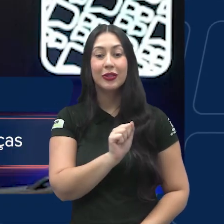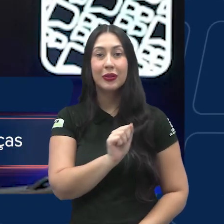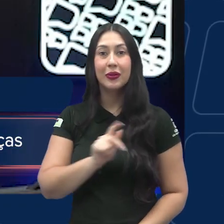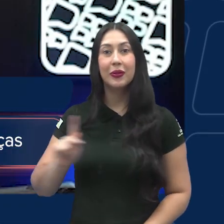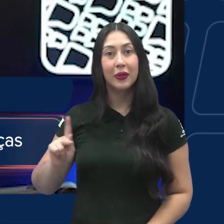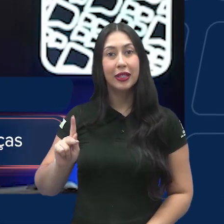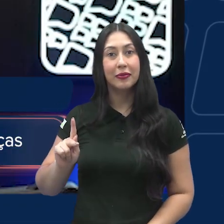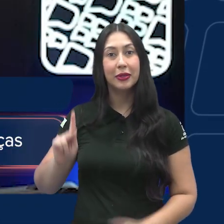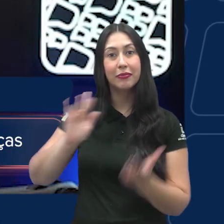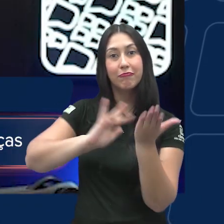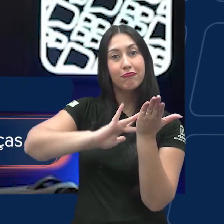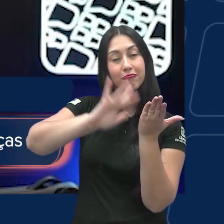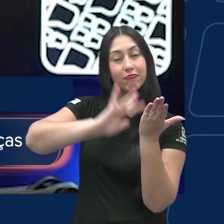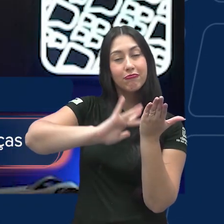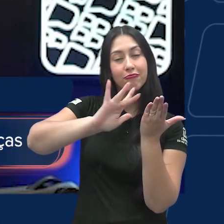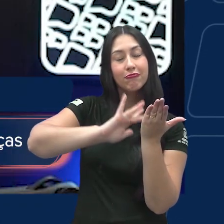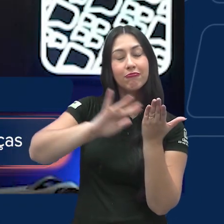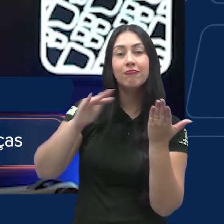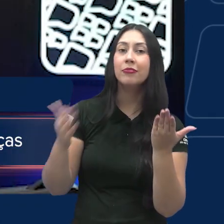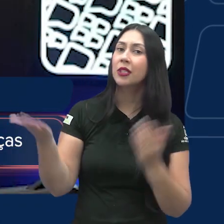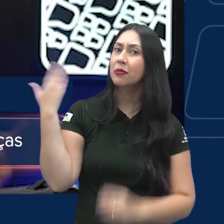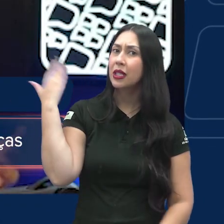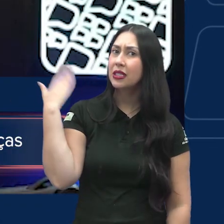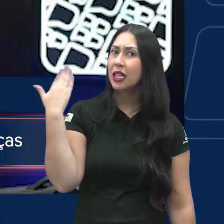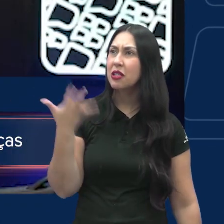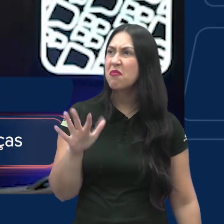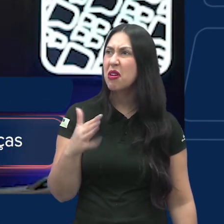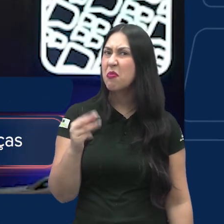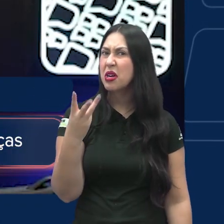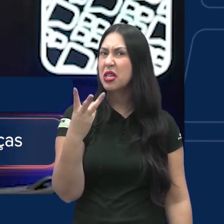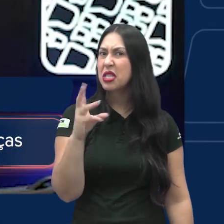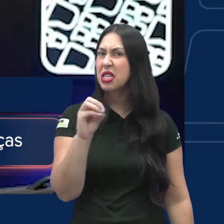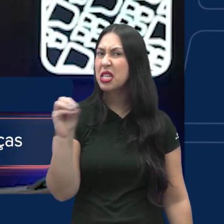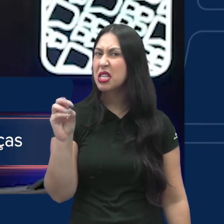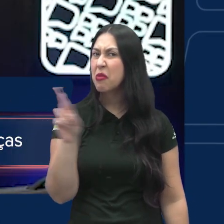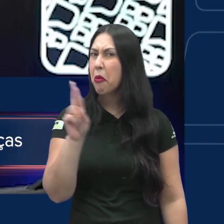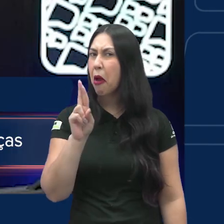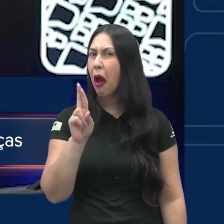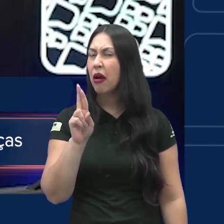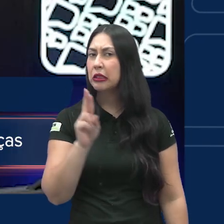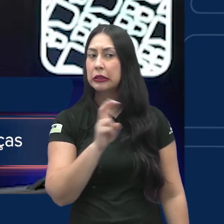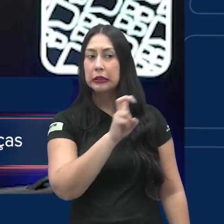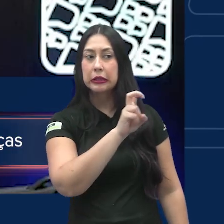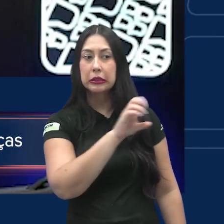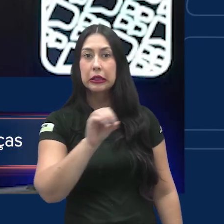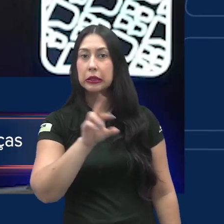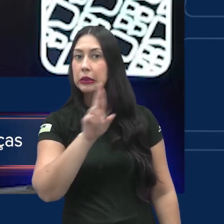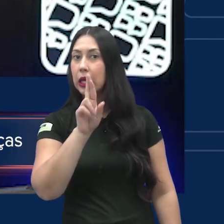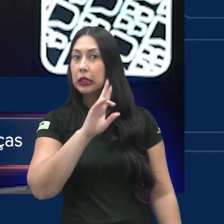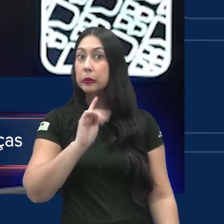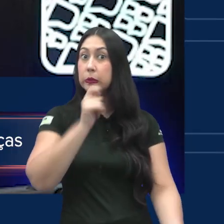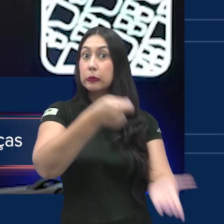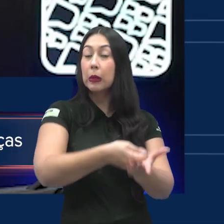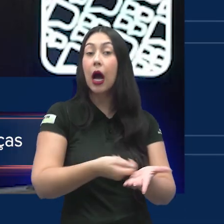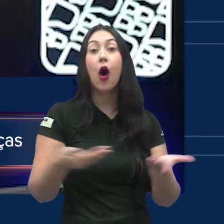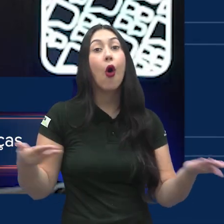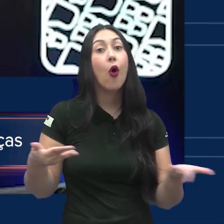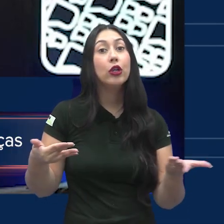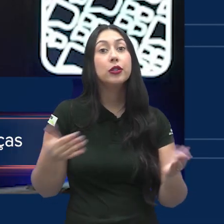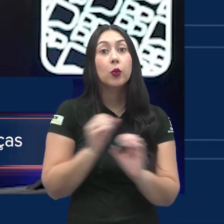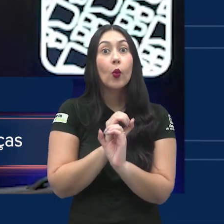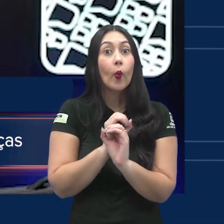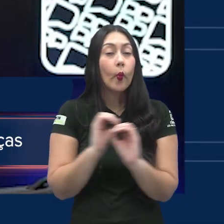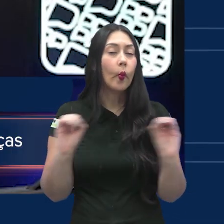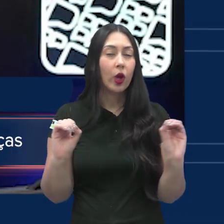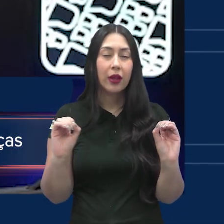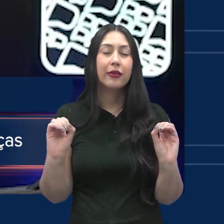gratuita no aplicativo CNH do Brasil. Esse custo aí, antigamente, era na casa de R$300 a R$500, a depender do município, e hoje